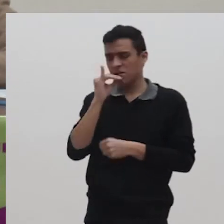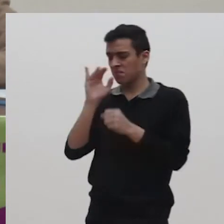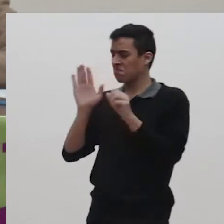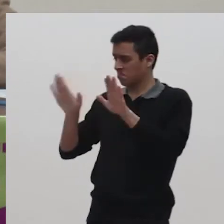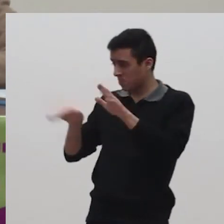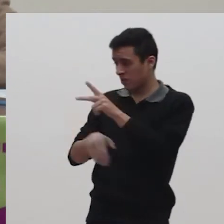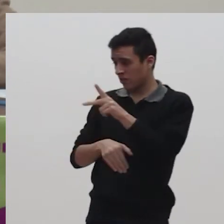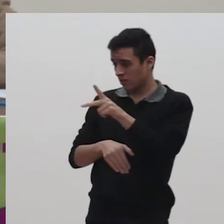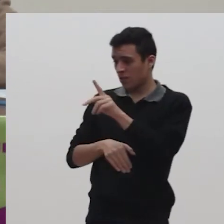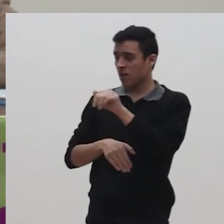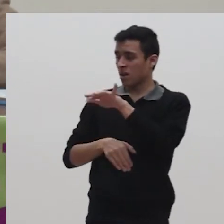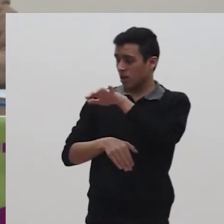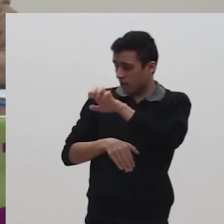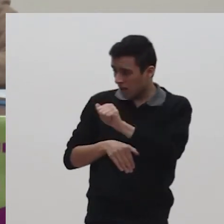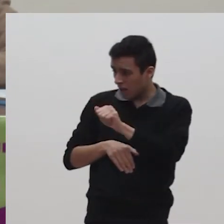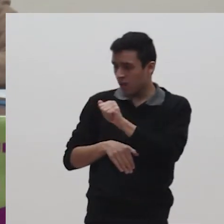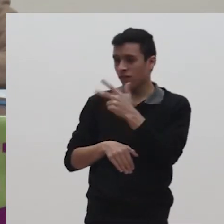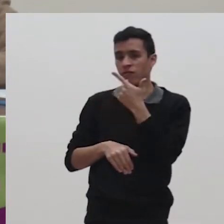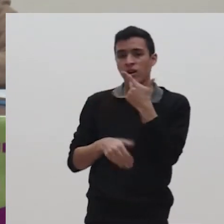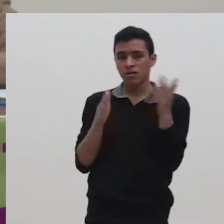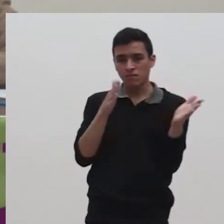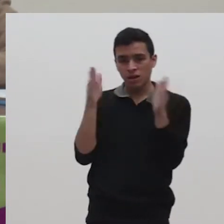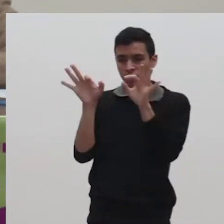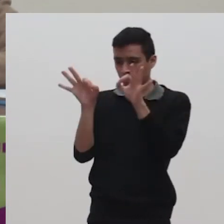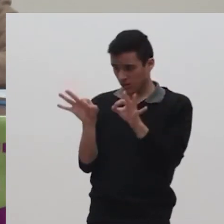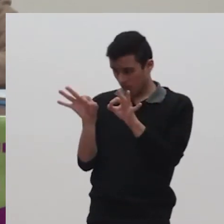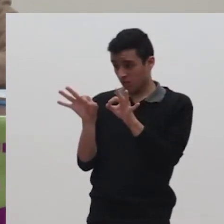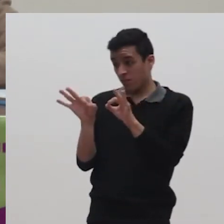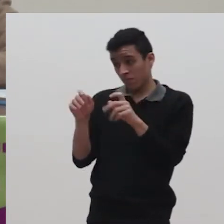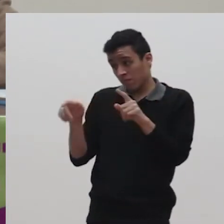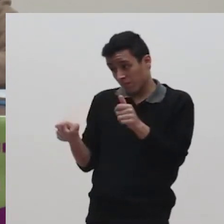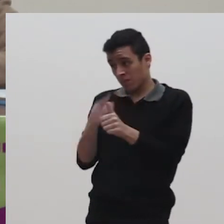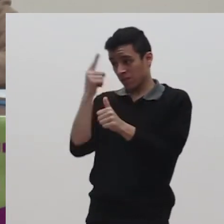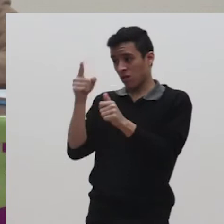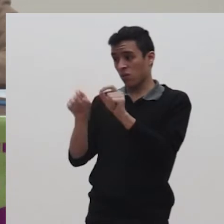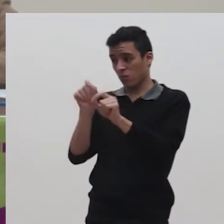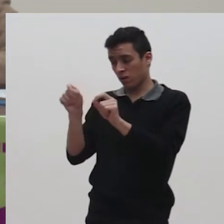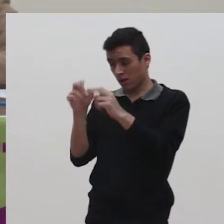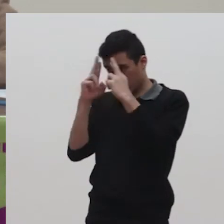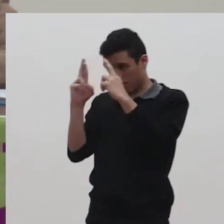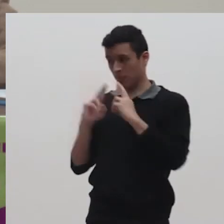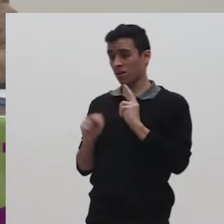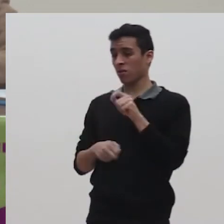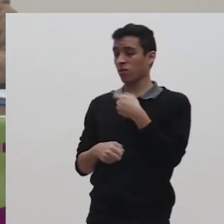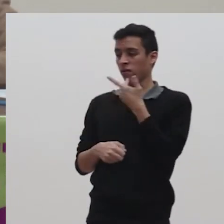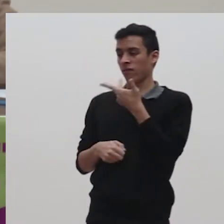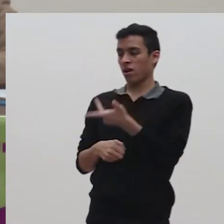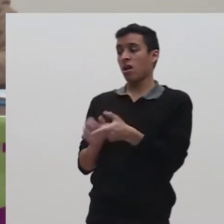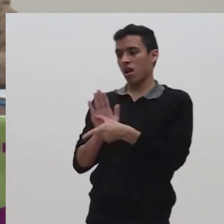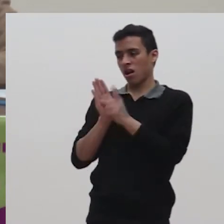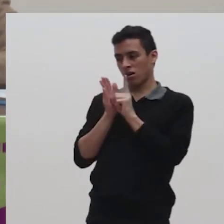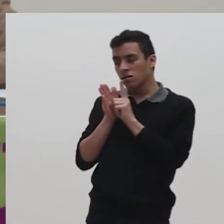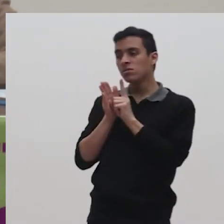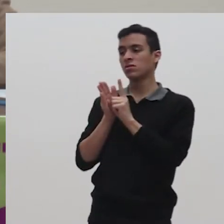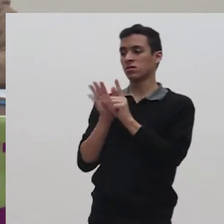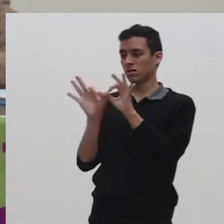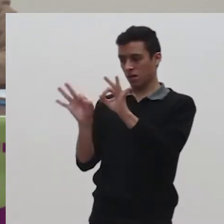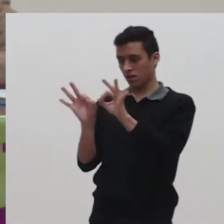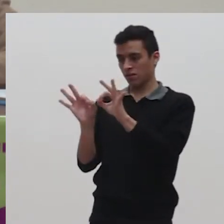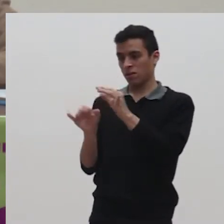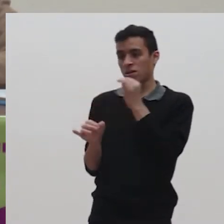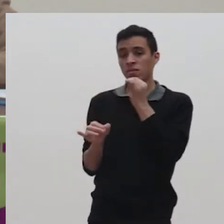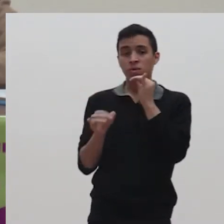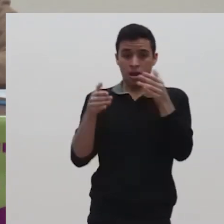Andréa, vamos colocar as coisas nos seus devidos trilhos, né? Respeitar aquilo que foi dito, né? Essa é uma vez